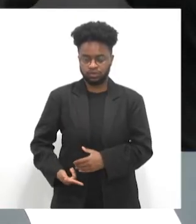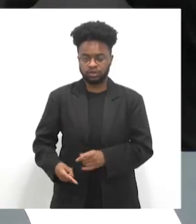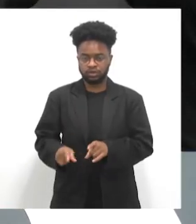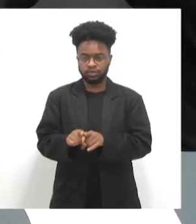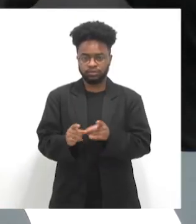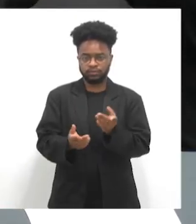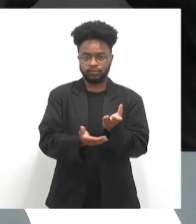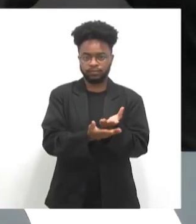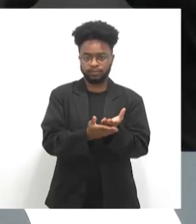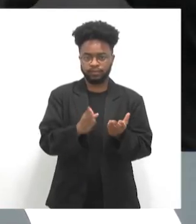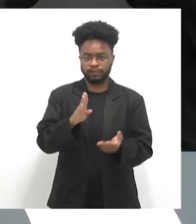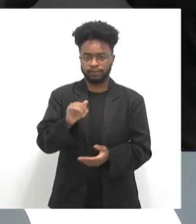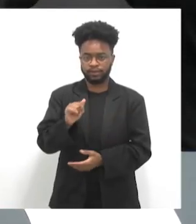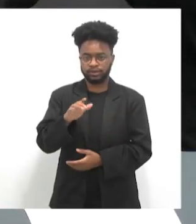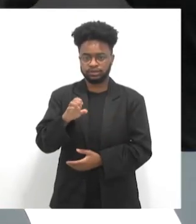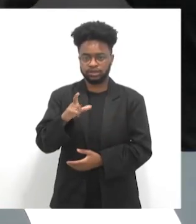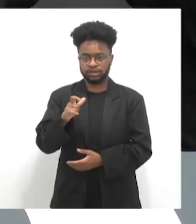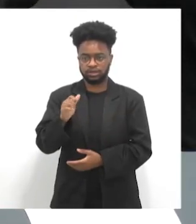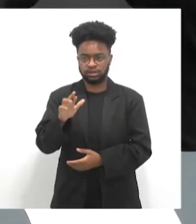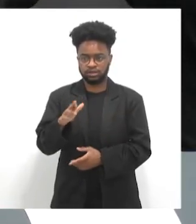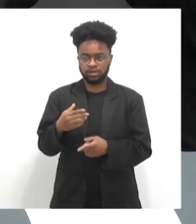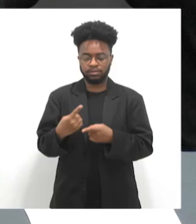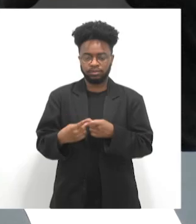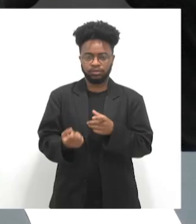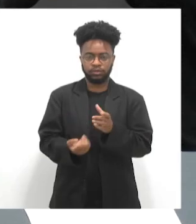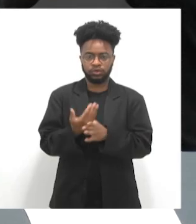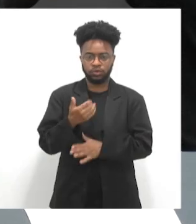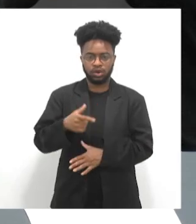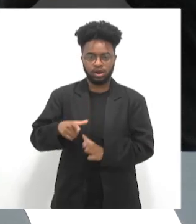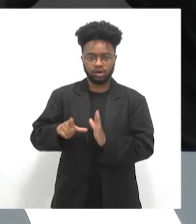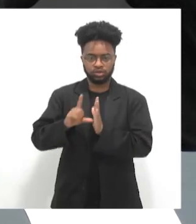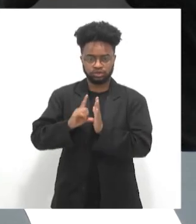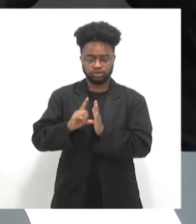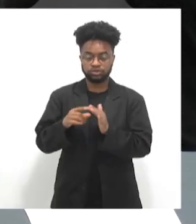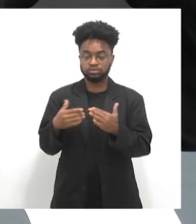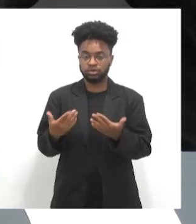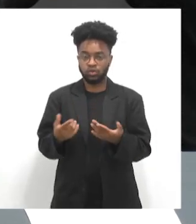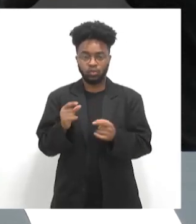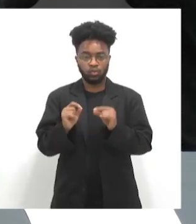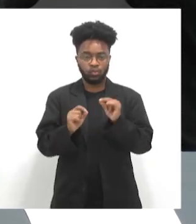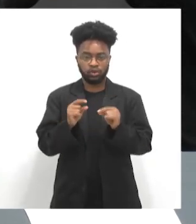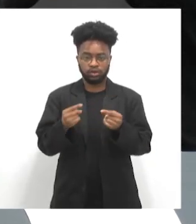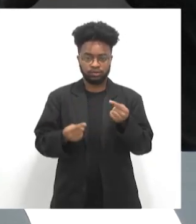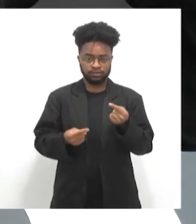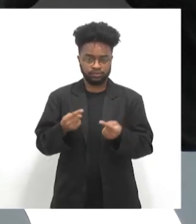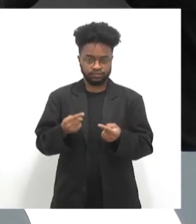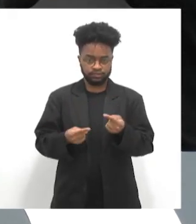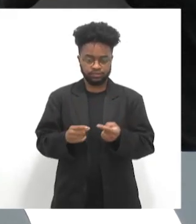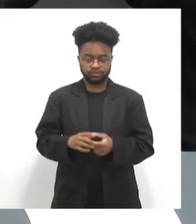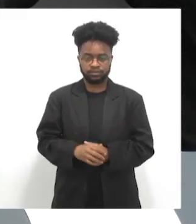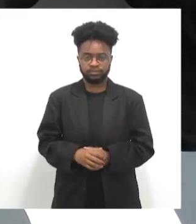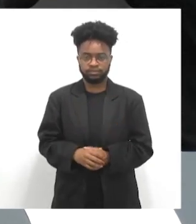o do Bacelar, que é anterior. Então, qual é o pleito?